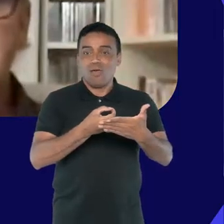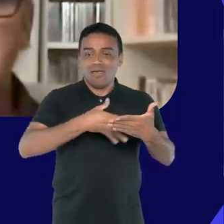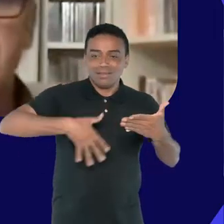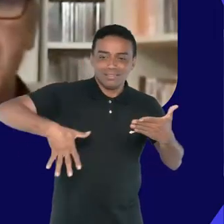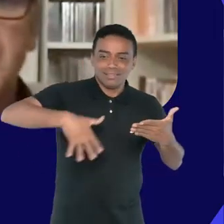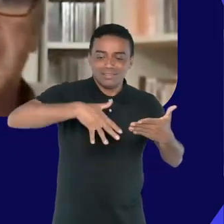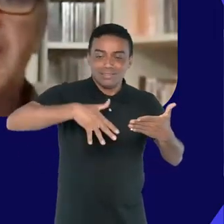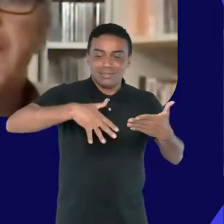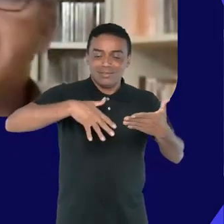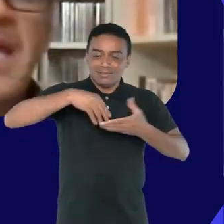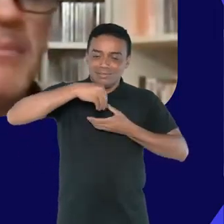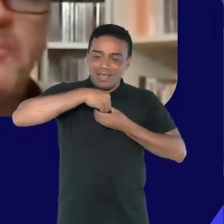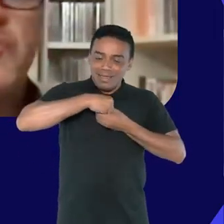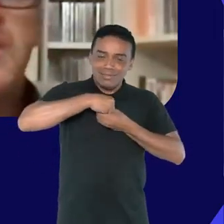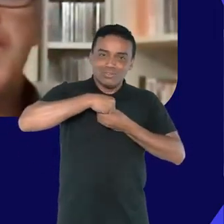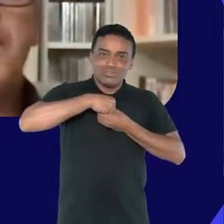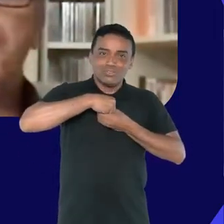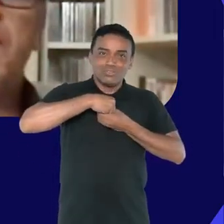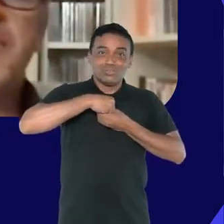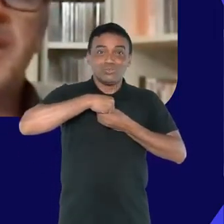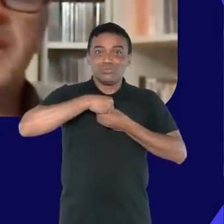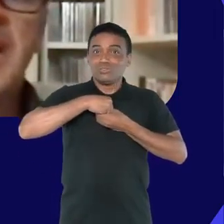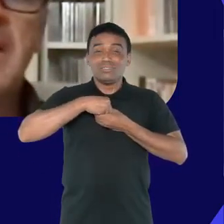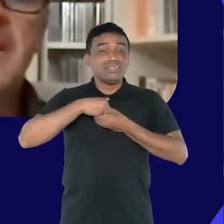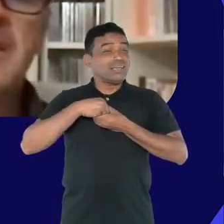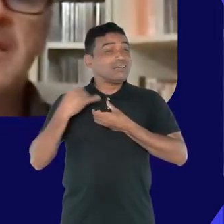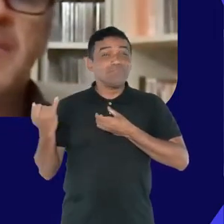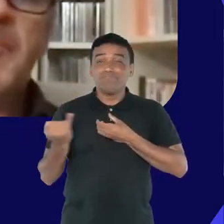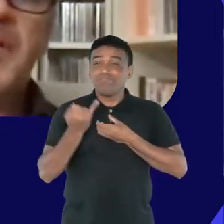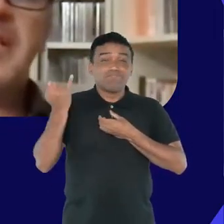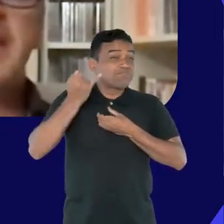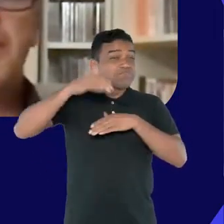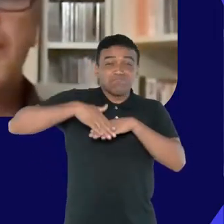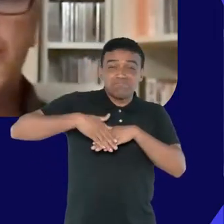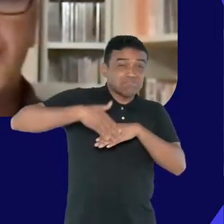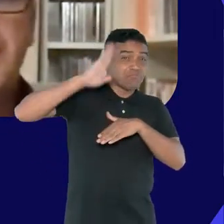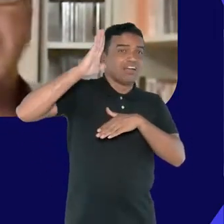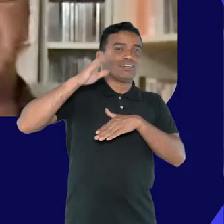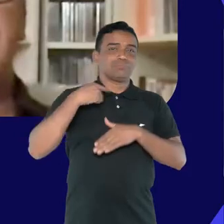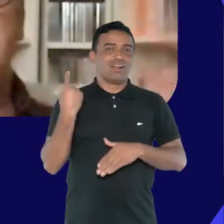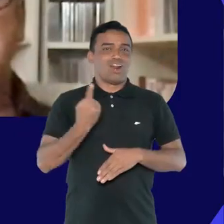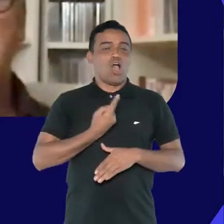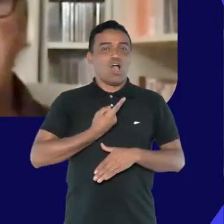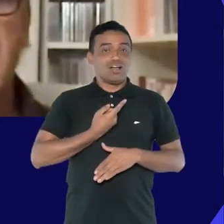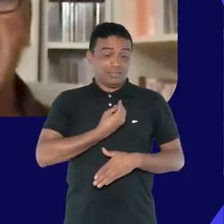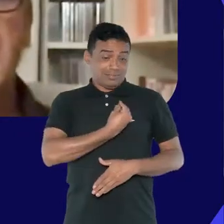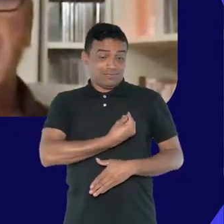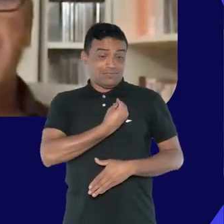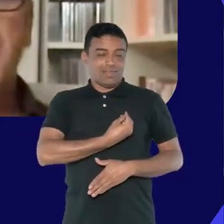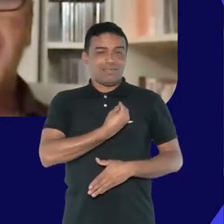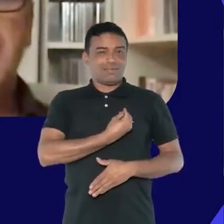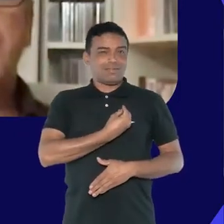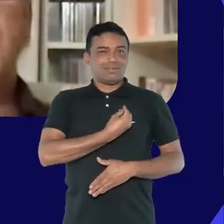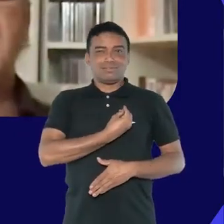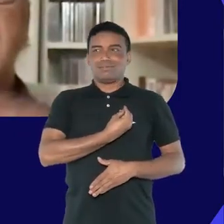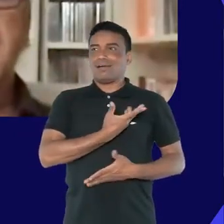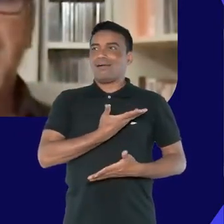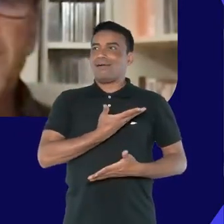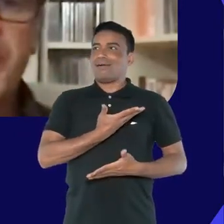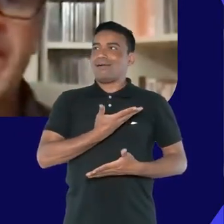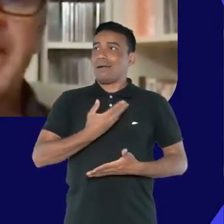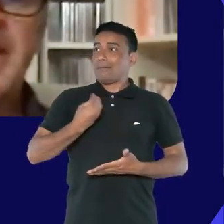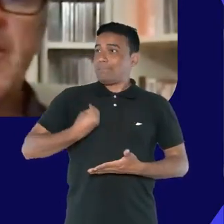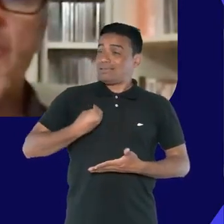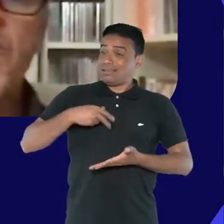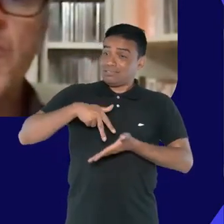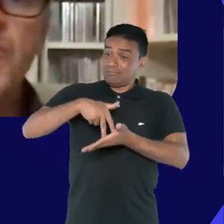espaço interior que é absolutamente fundamental para termos uma existência plena, para termos uma